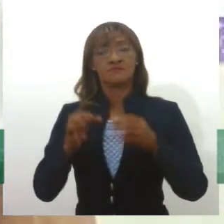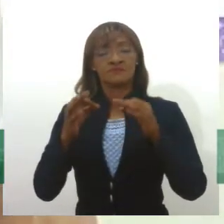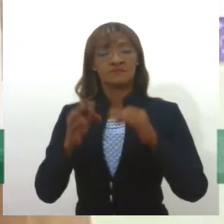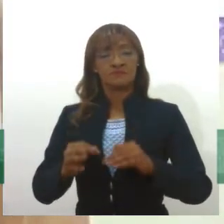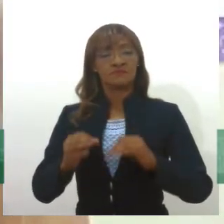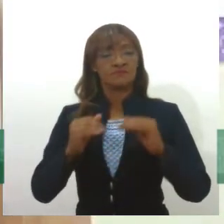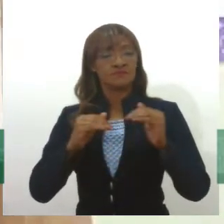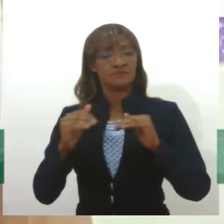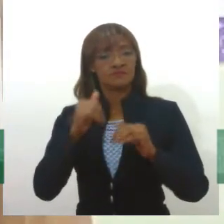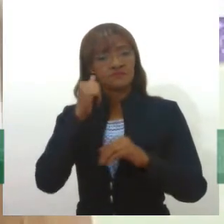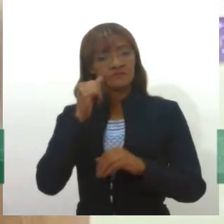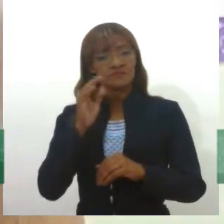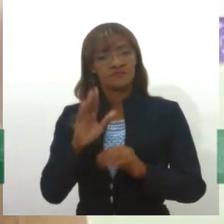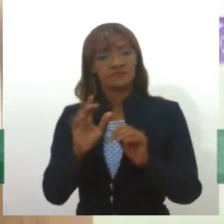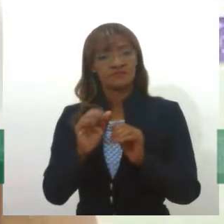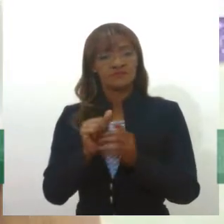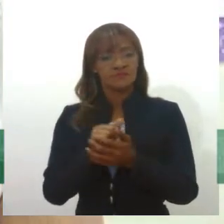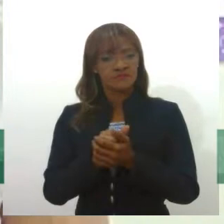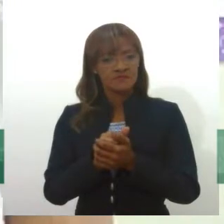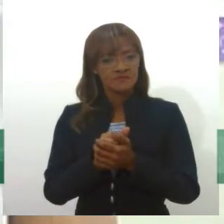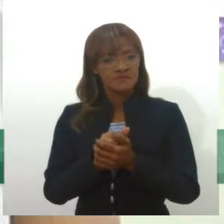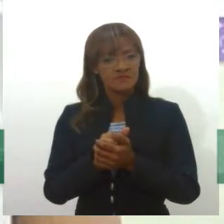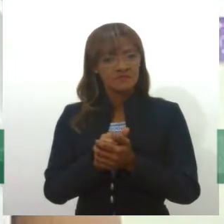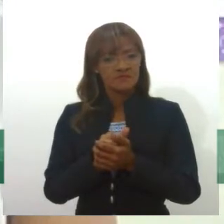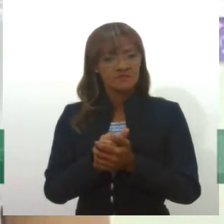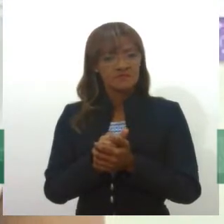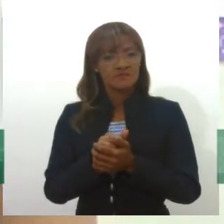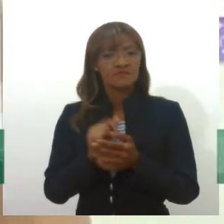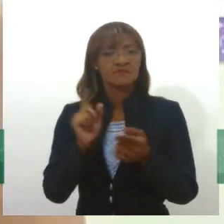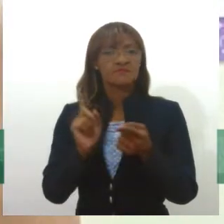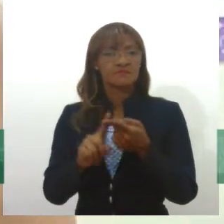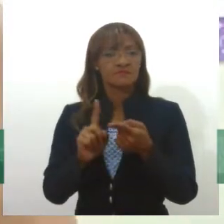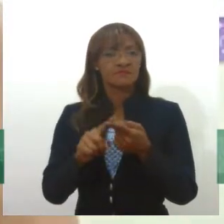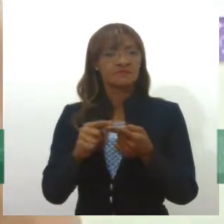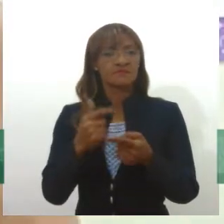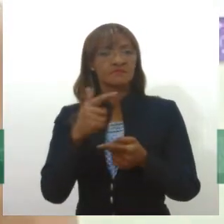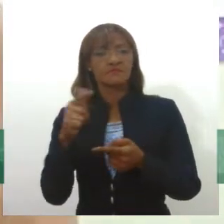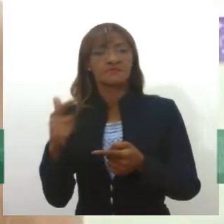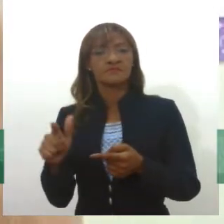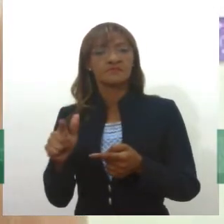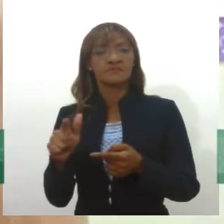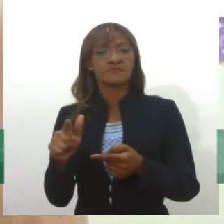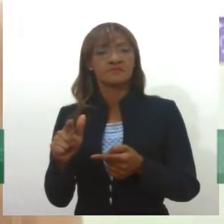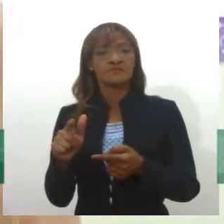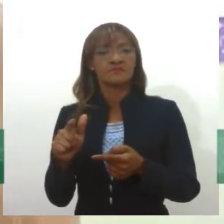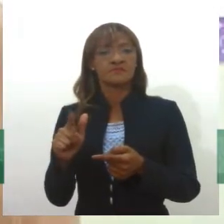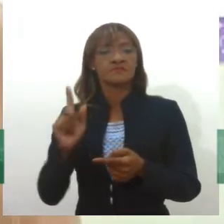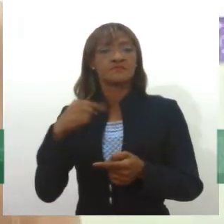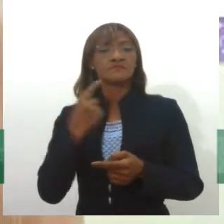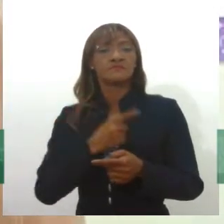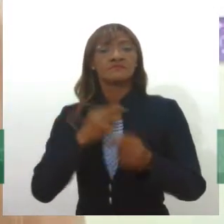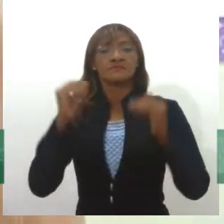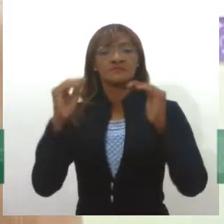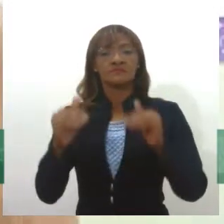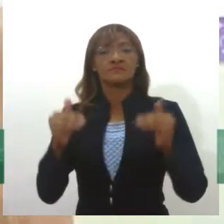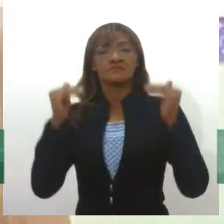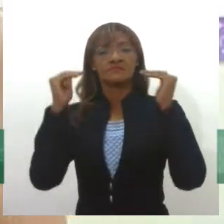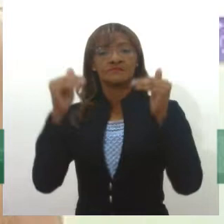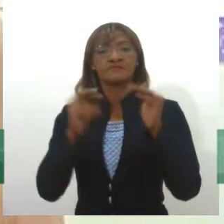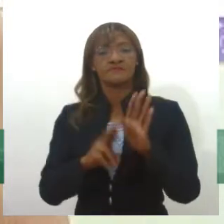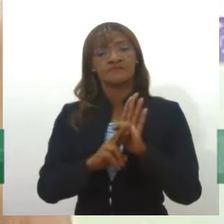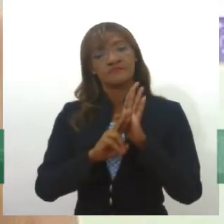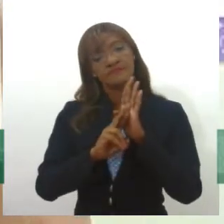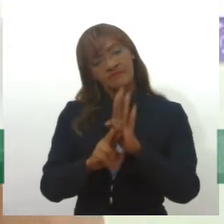movimentos feministas, das mulheres negras. Mas concordo também com o que Hanna traz, que esse avanço ainda representa